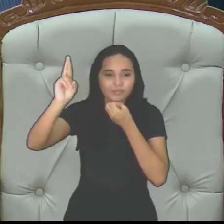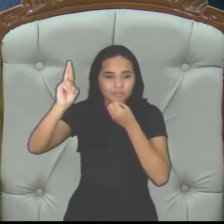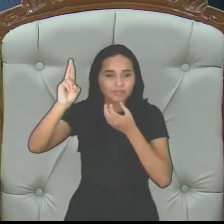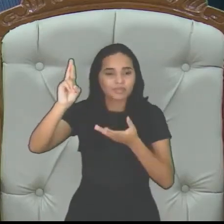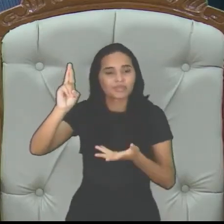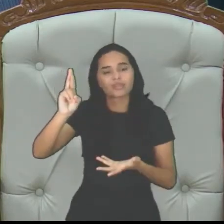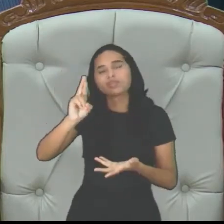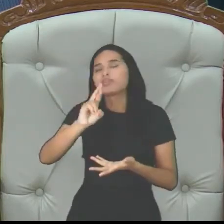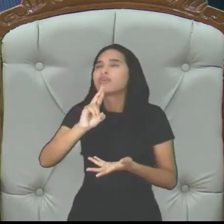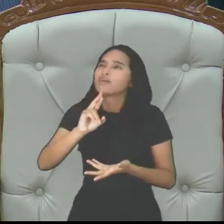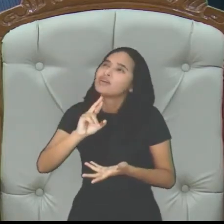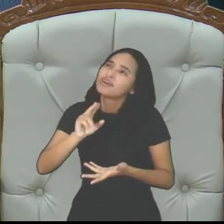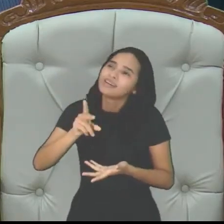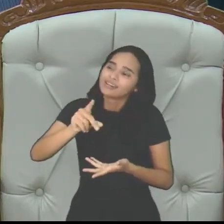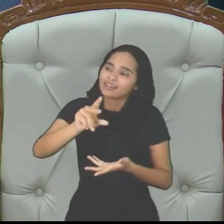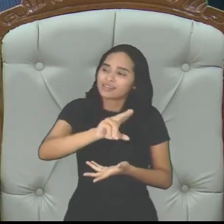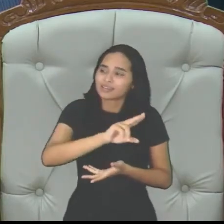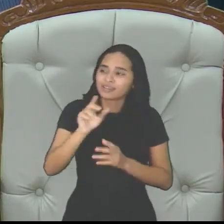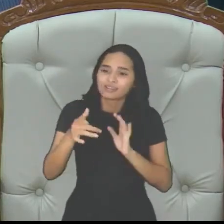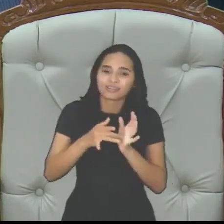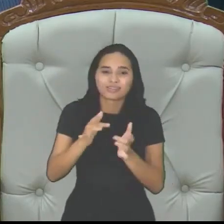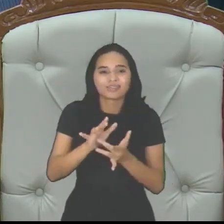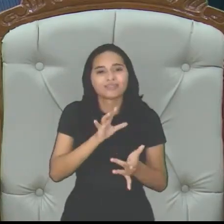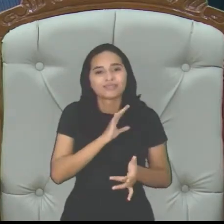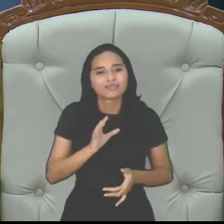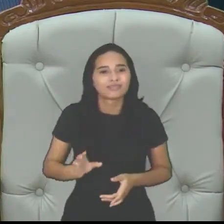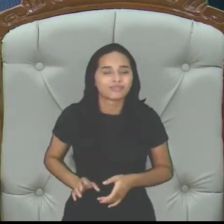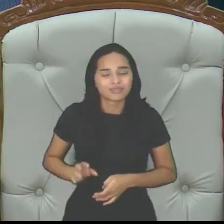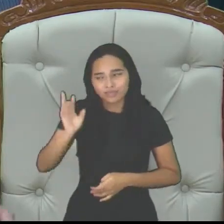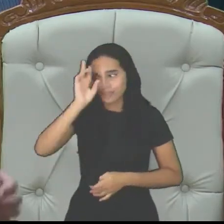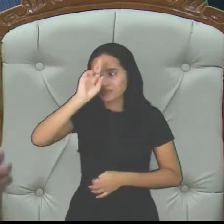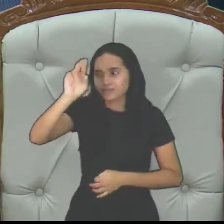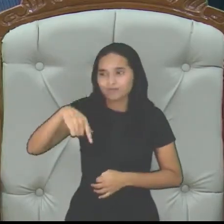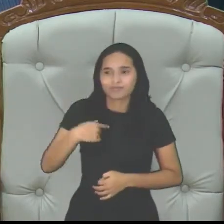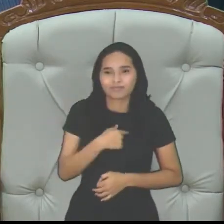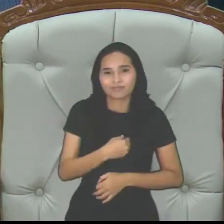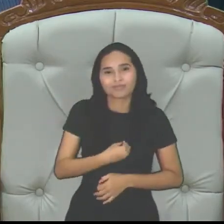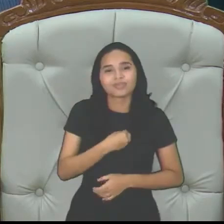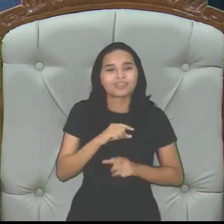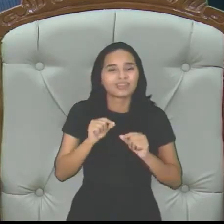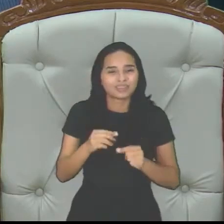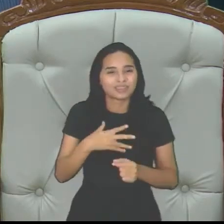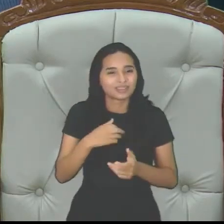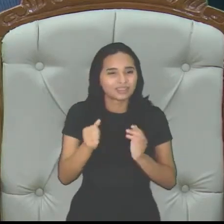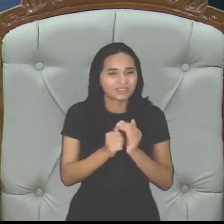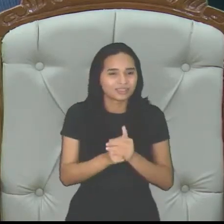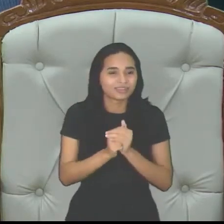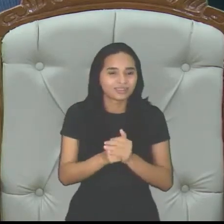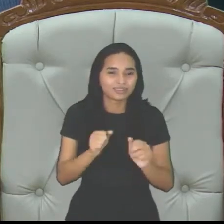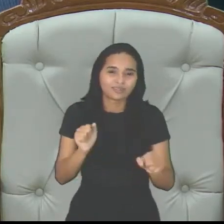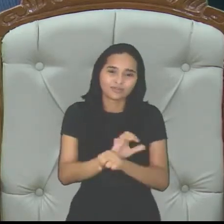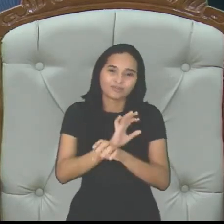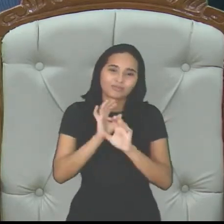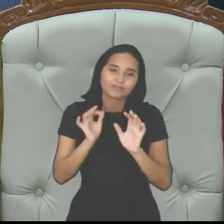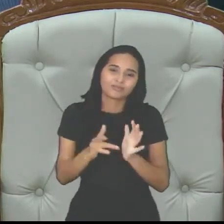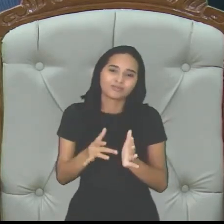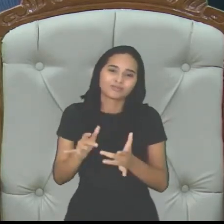eterno nome, Jesus Cristo, Senhor de nossas vidas. Quem diz amém por isso? Glórias a